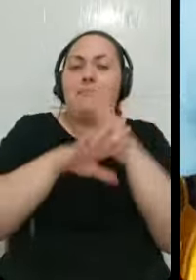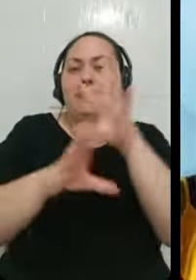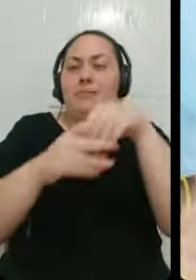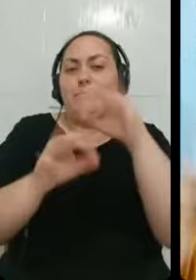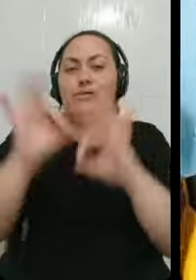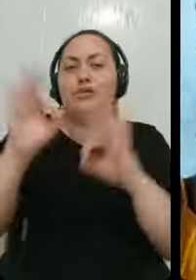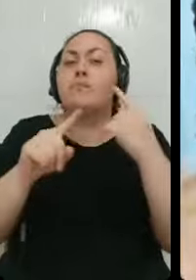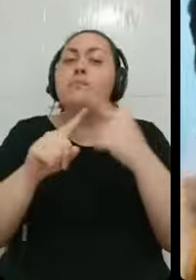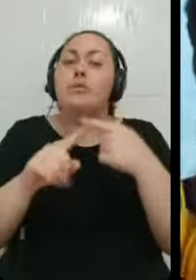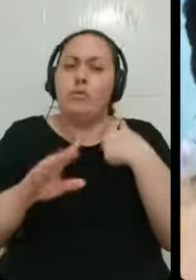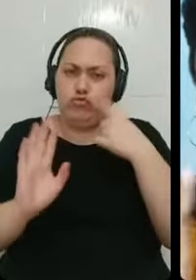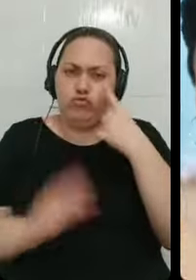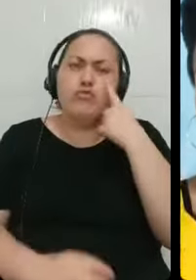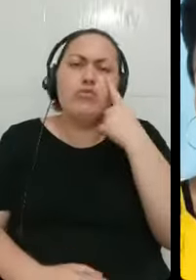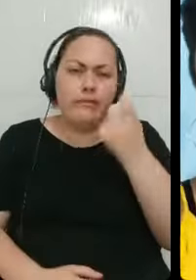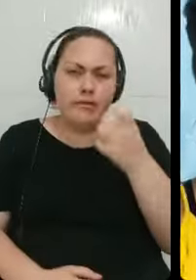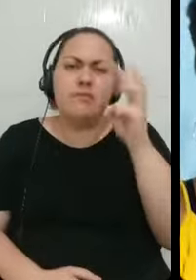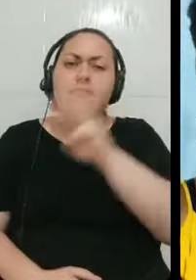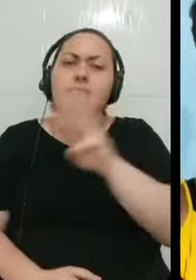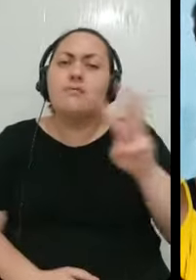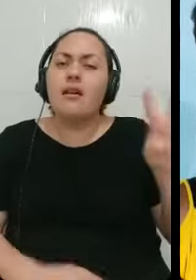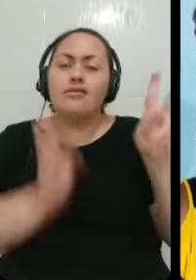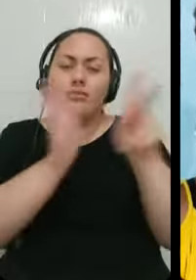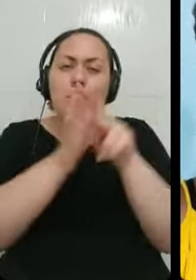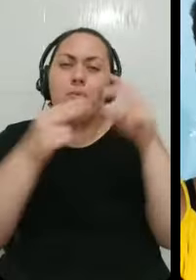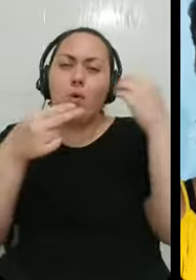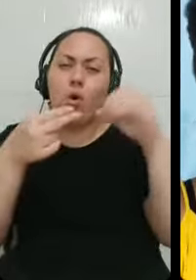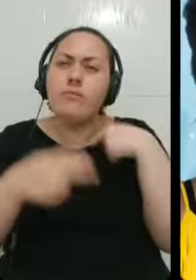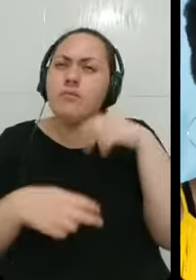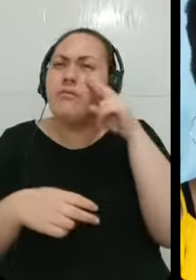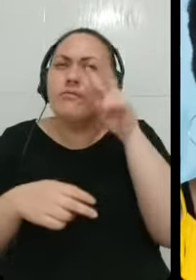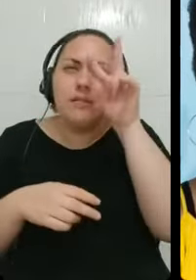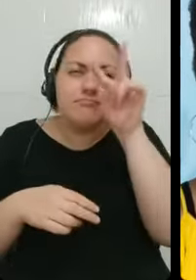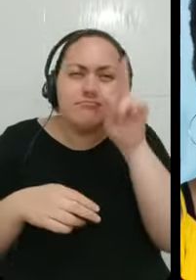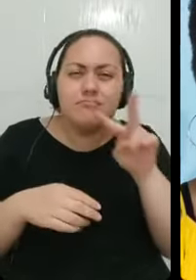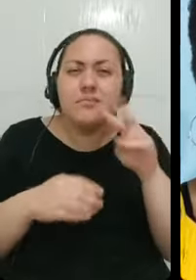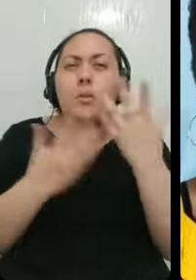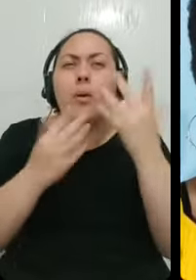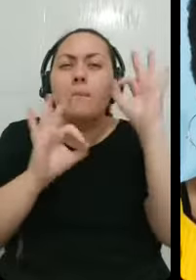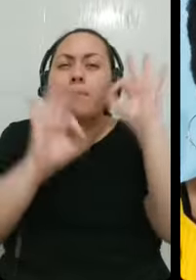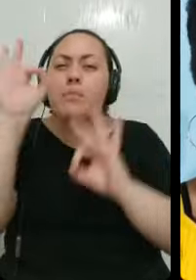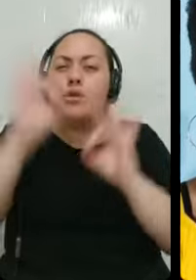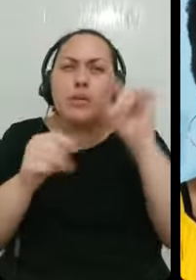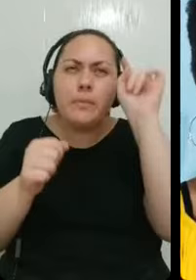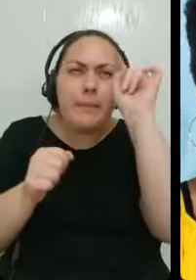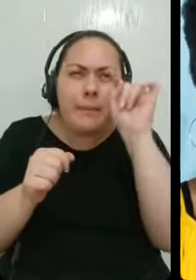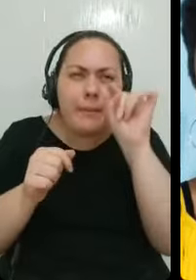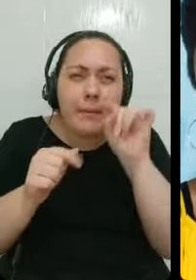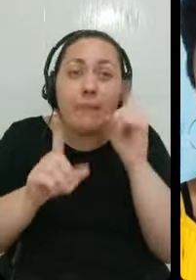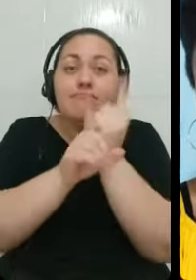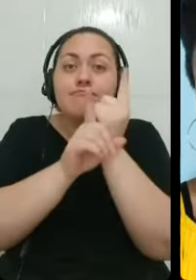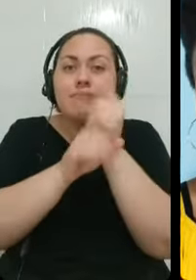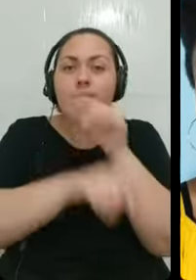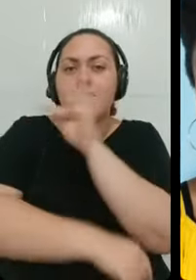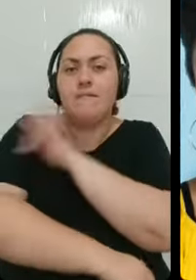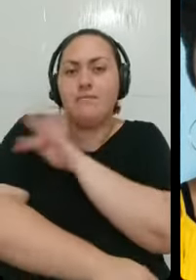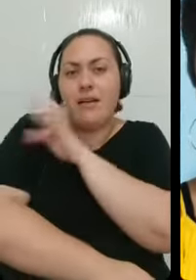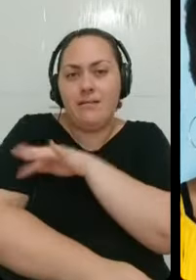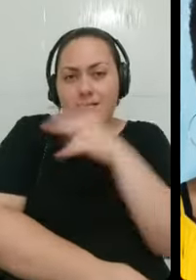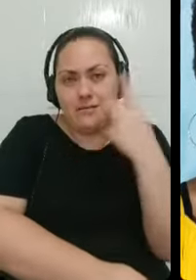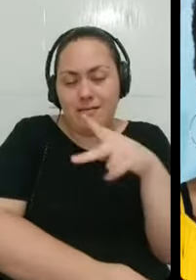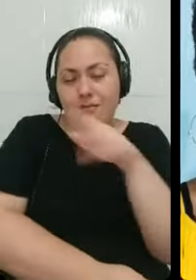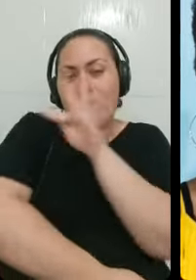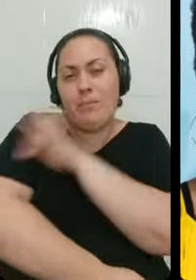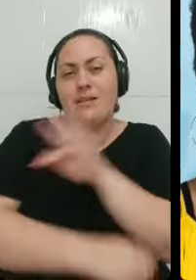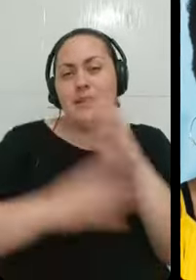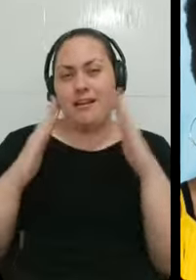todos os projetos que estavam linkados lá na página, então esse me despertou interesse, fui atrás. Aí, quando eu vi que abriu o processo seletivo, se não